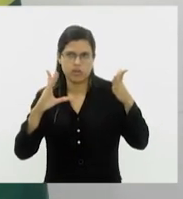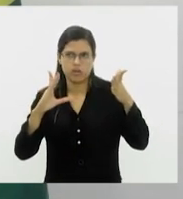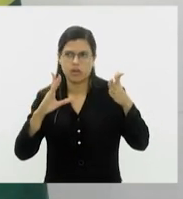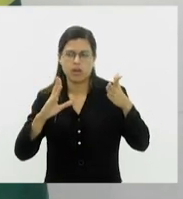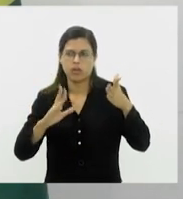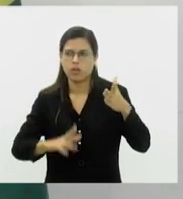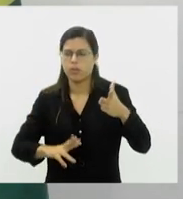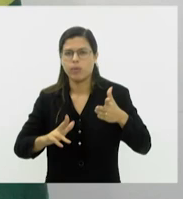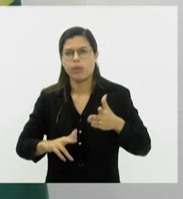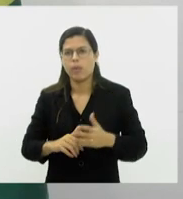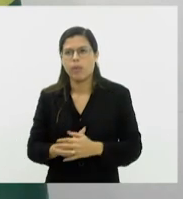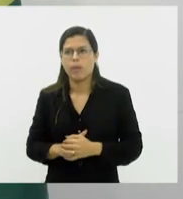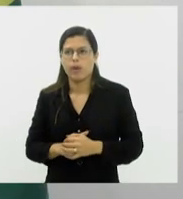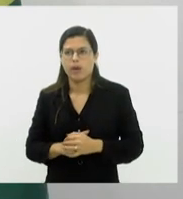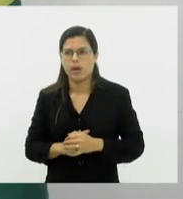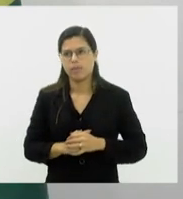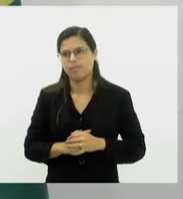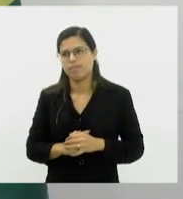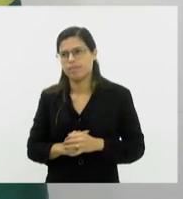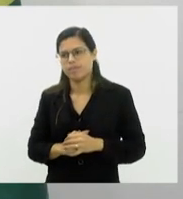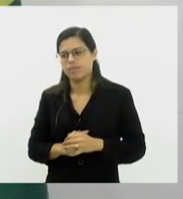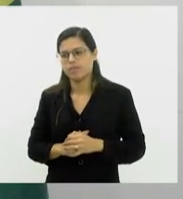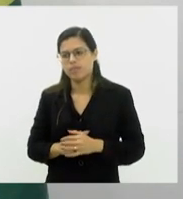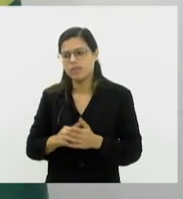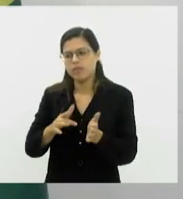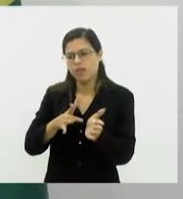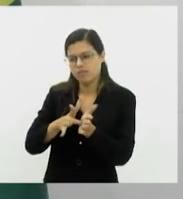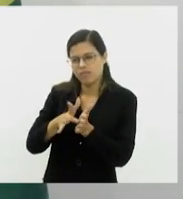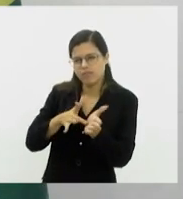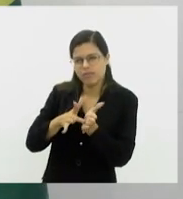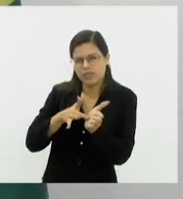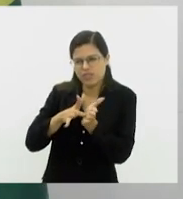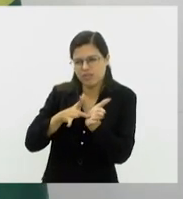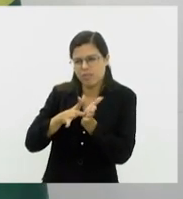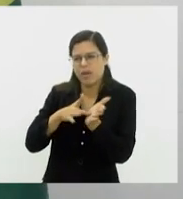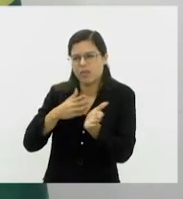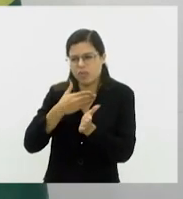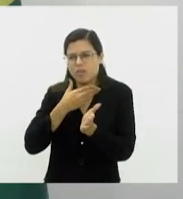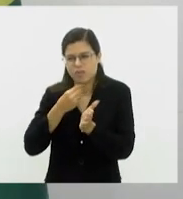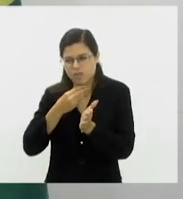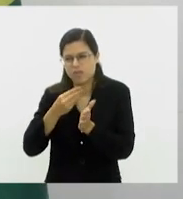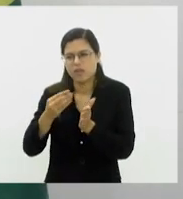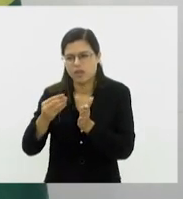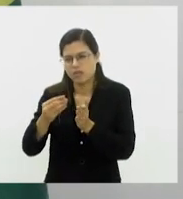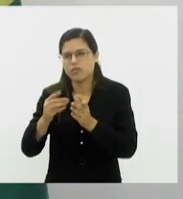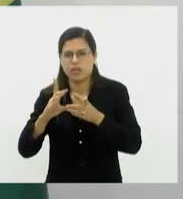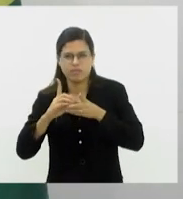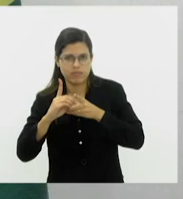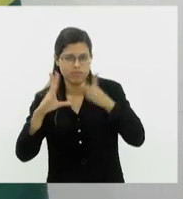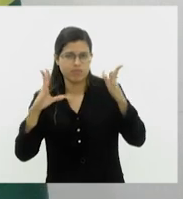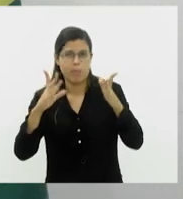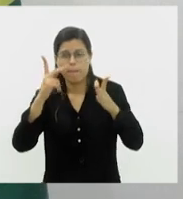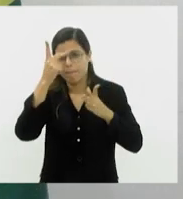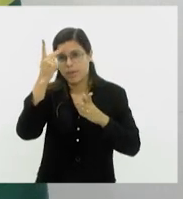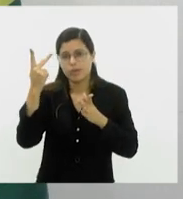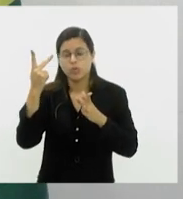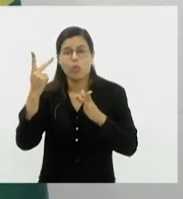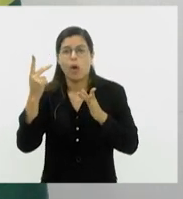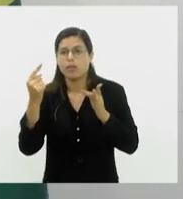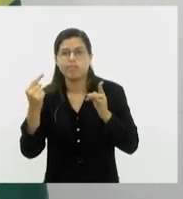um simulacro como nós estamos vendo onde pessoas que discordam de determinadas